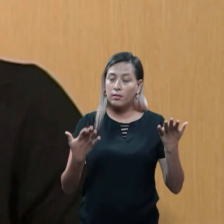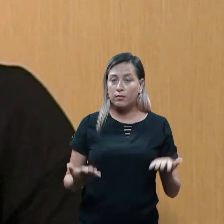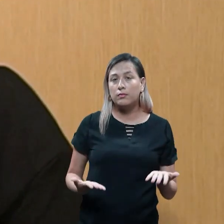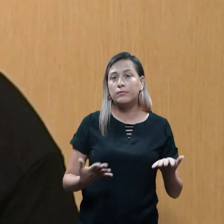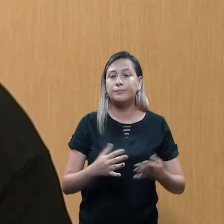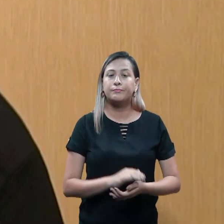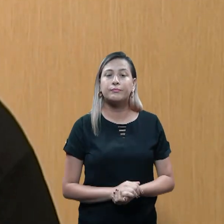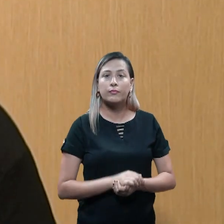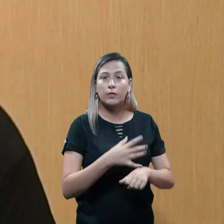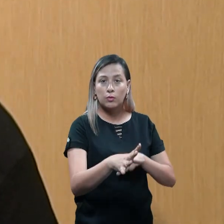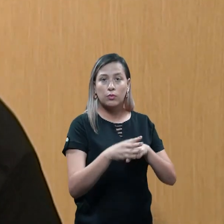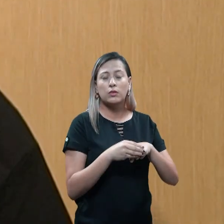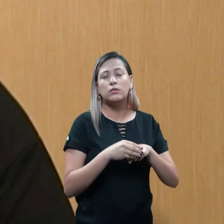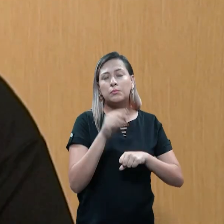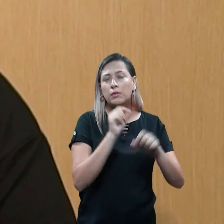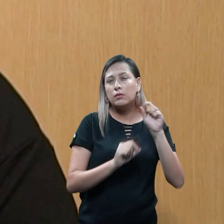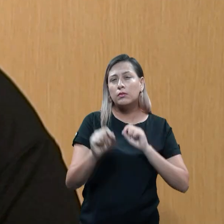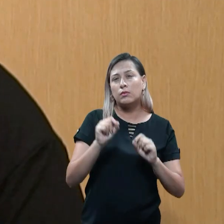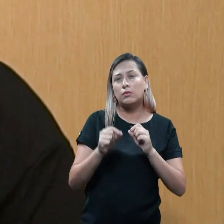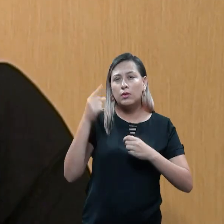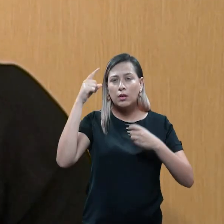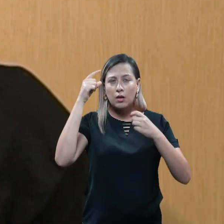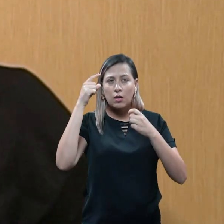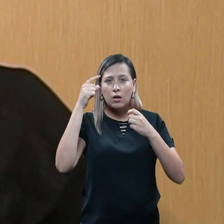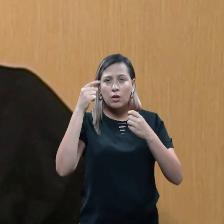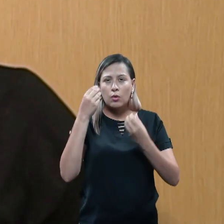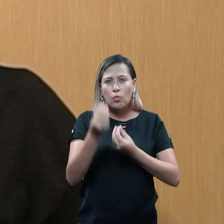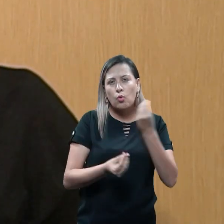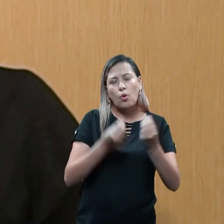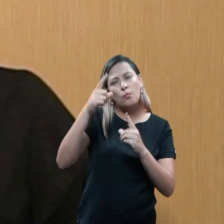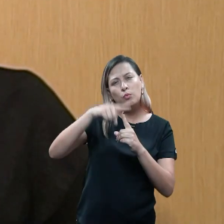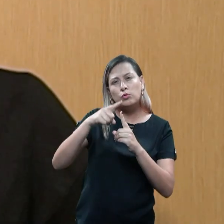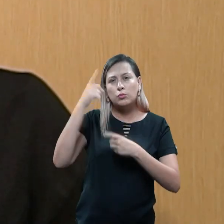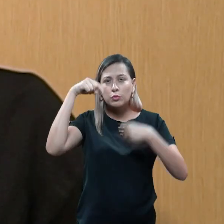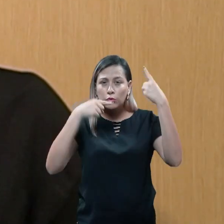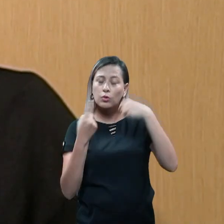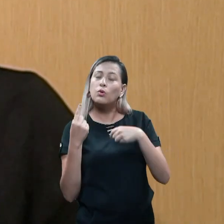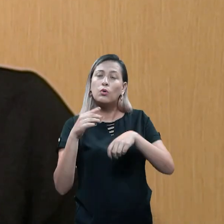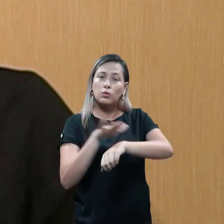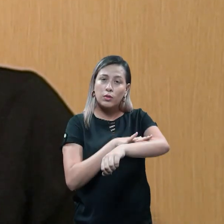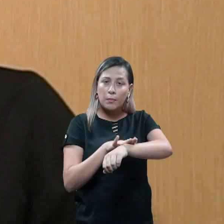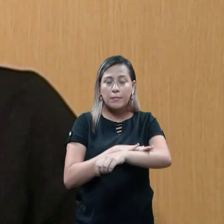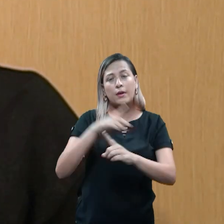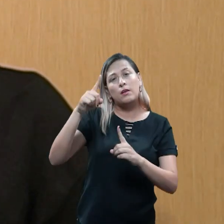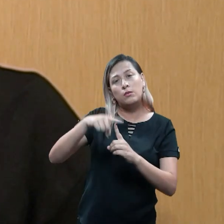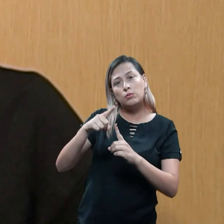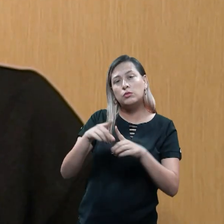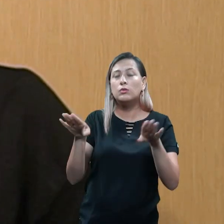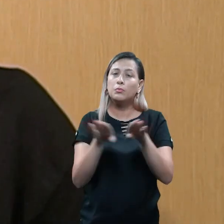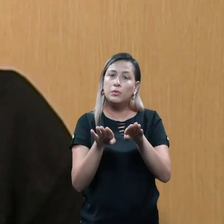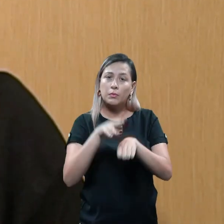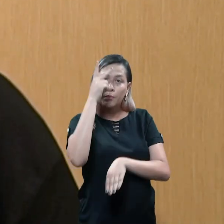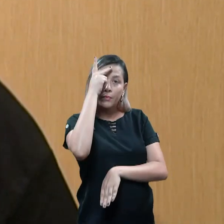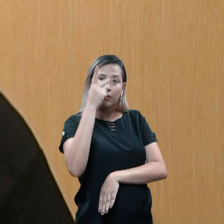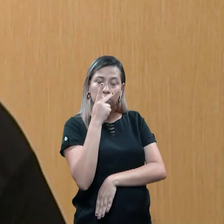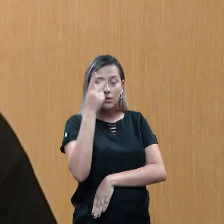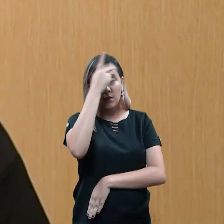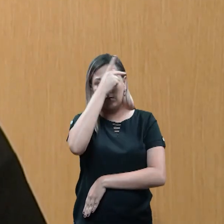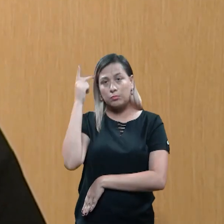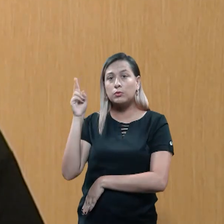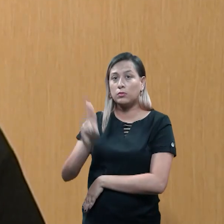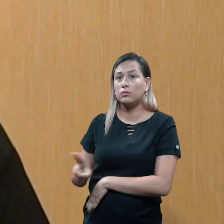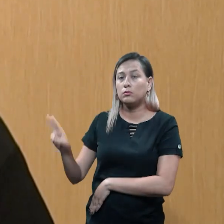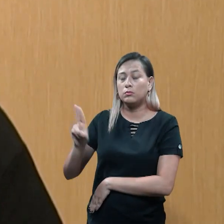envolve desde o formato do rosto, o tipo de pele, até o temperamento e a personalidade de cada cliente. Por esse